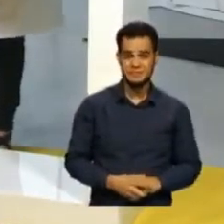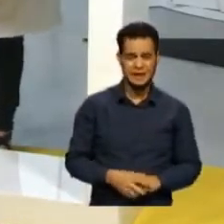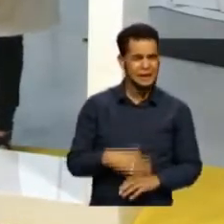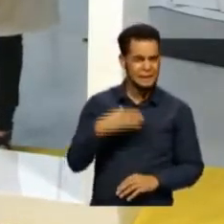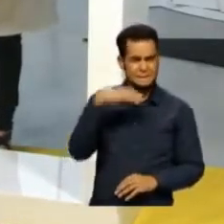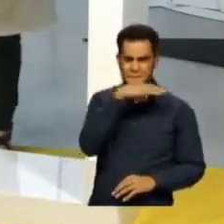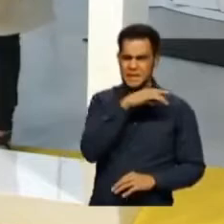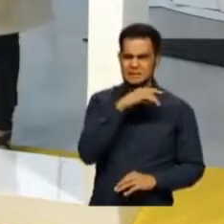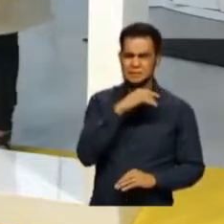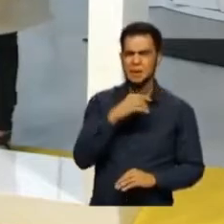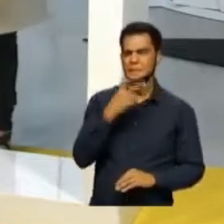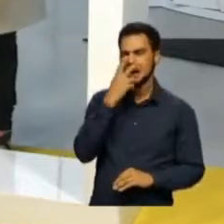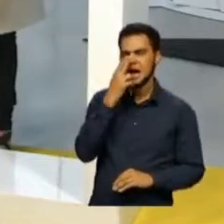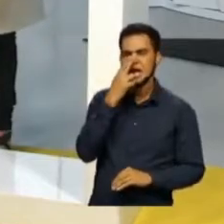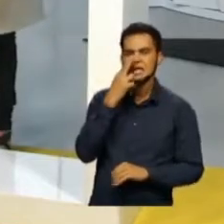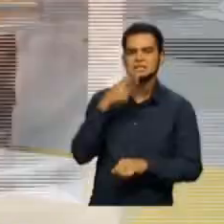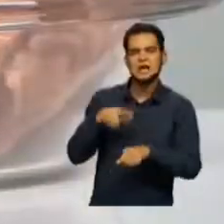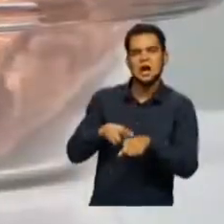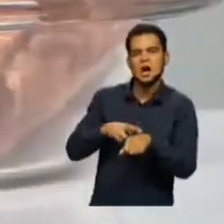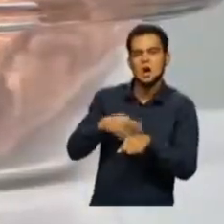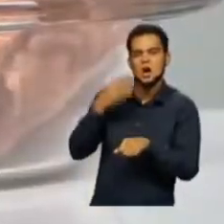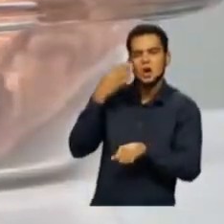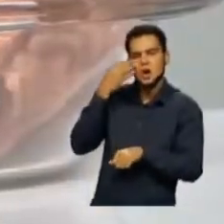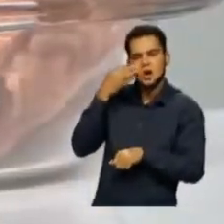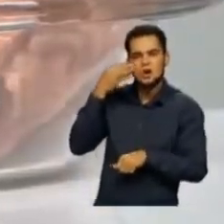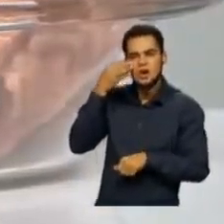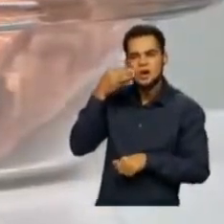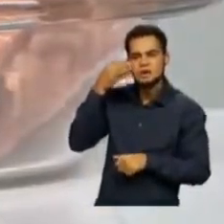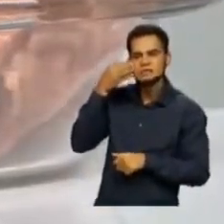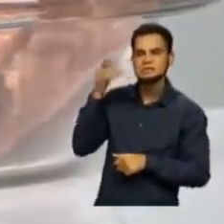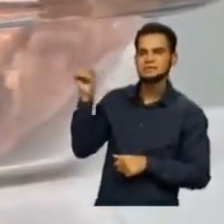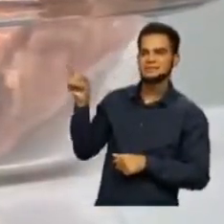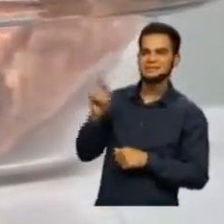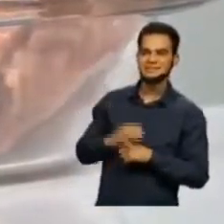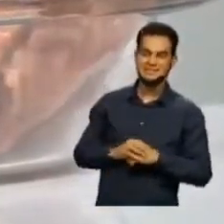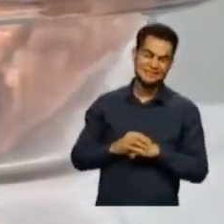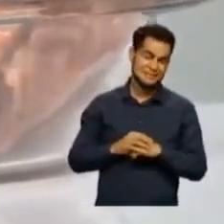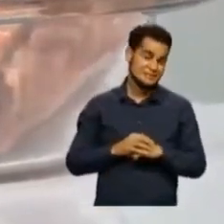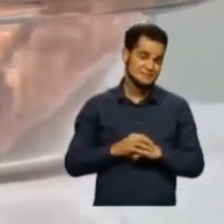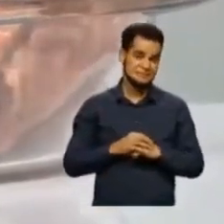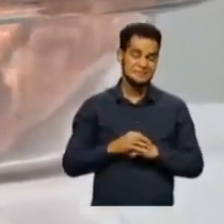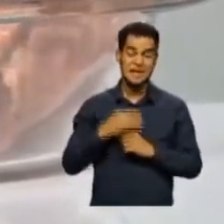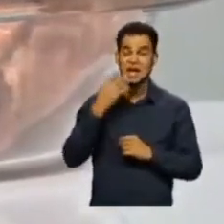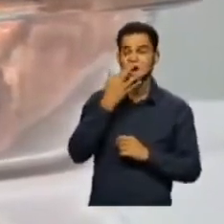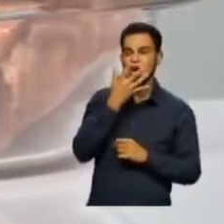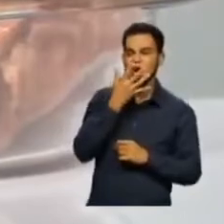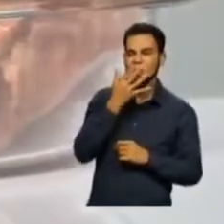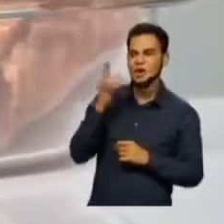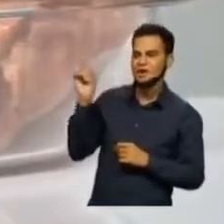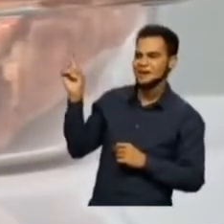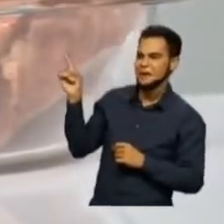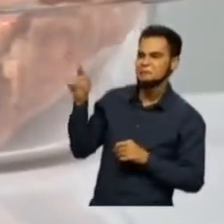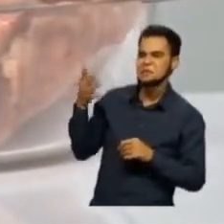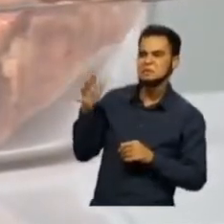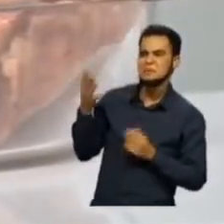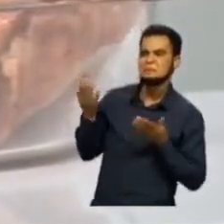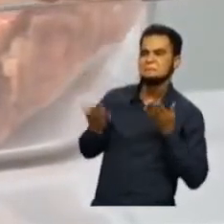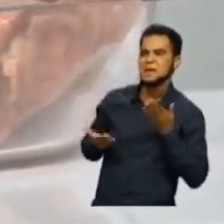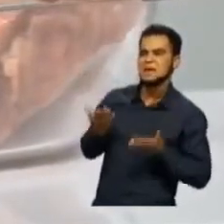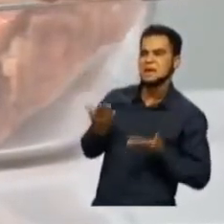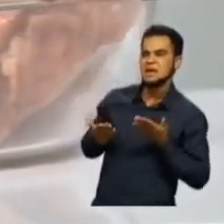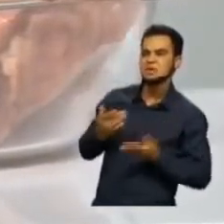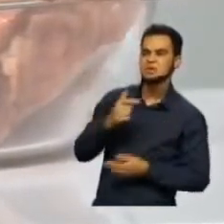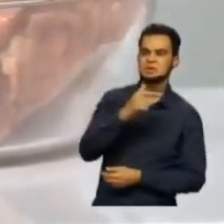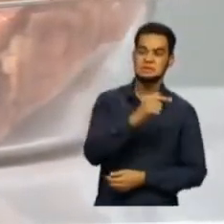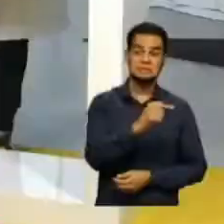rosado, né? A estrutura desse pulmão em um ser humano chega a pesar aí mais ou menos aí uns